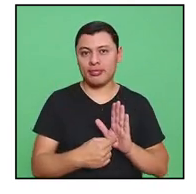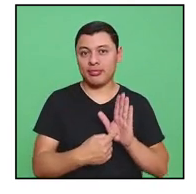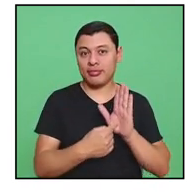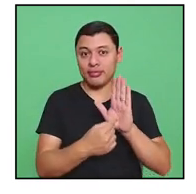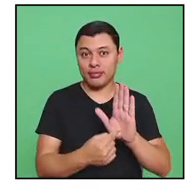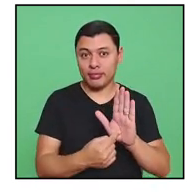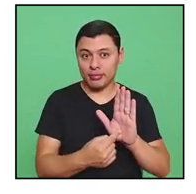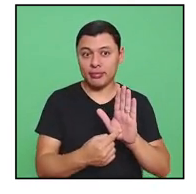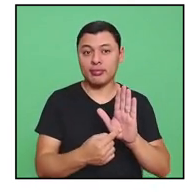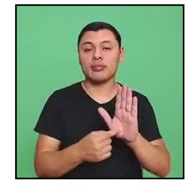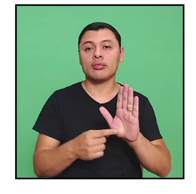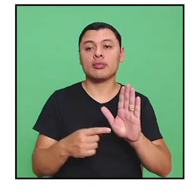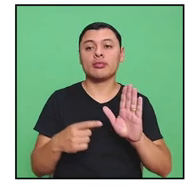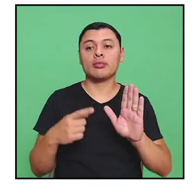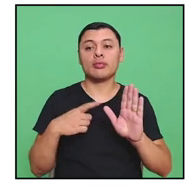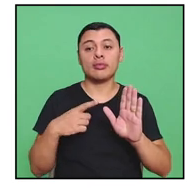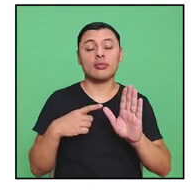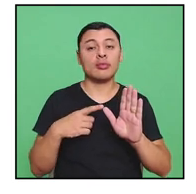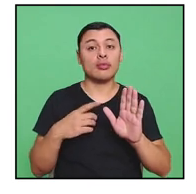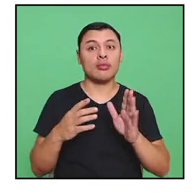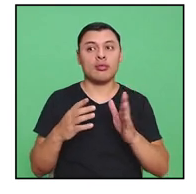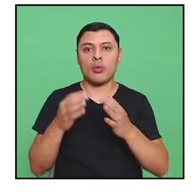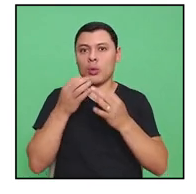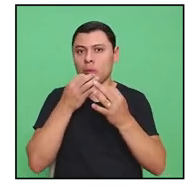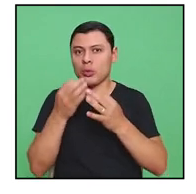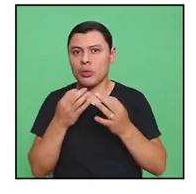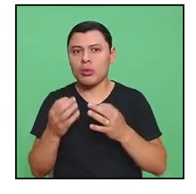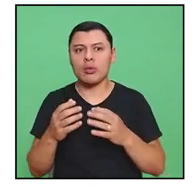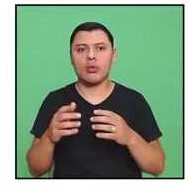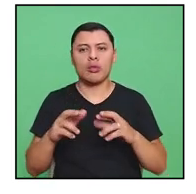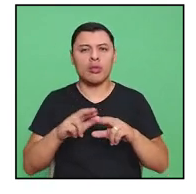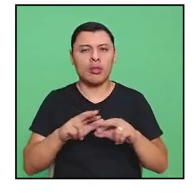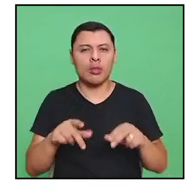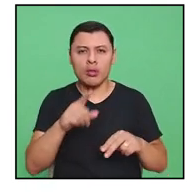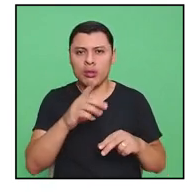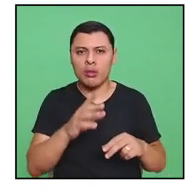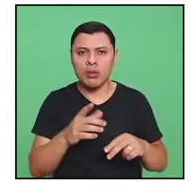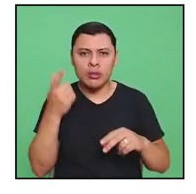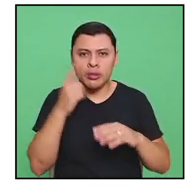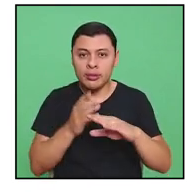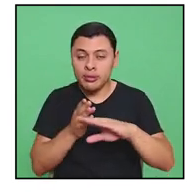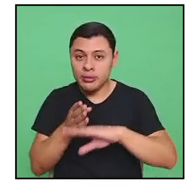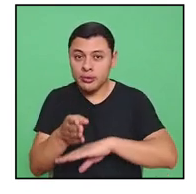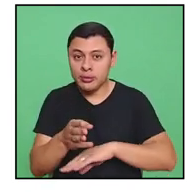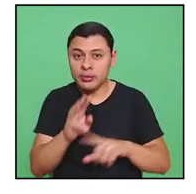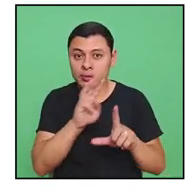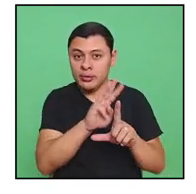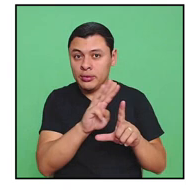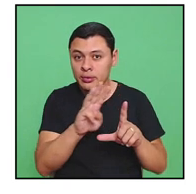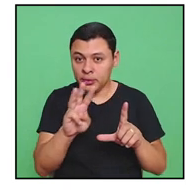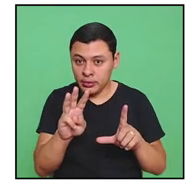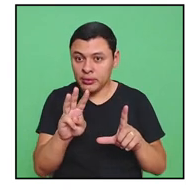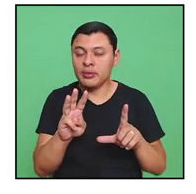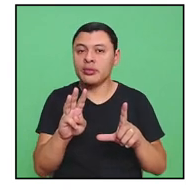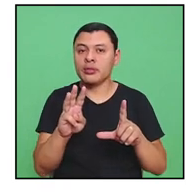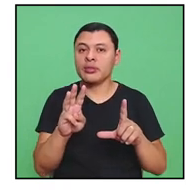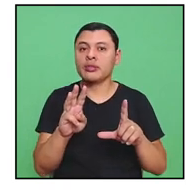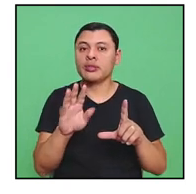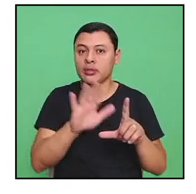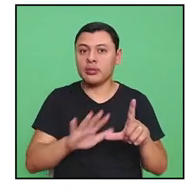que é a nota sobre alguma disfuncionalidade, né, que vocês conseguem acessar lá no site, na plataforma, né,